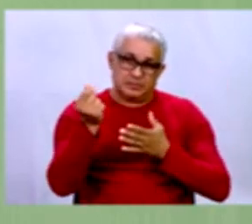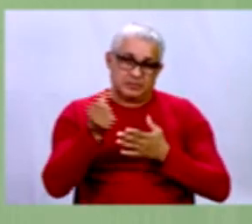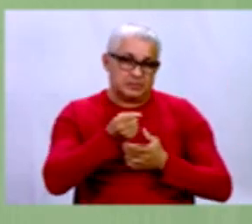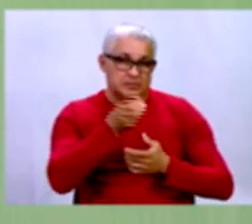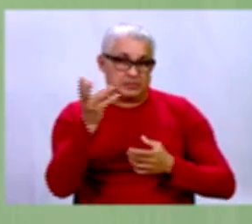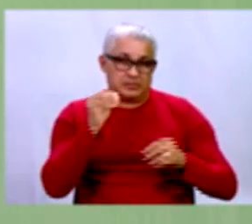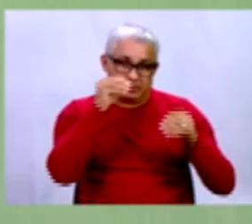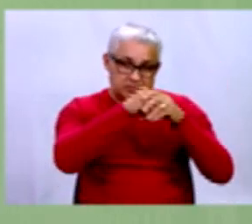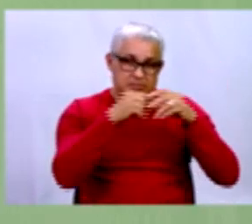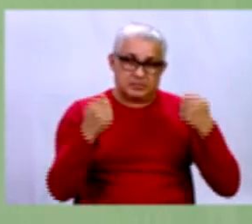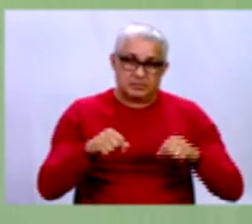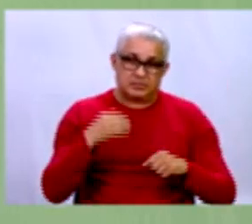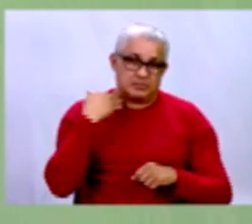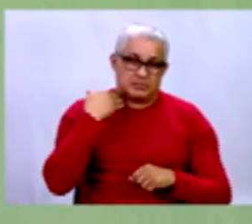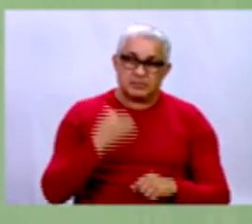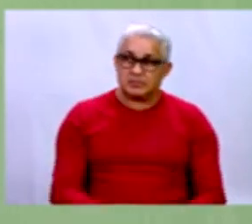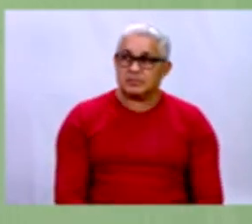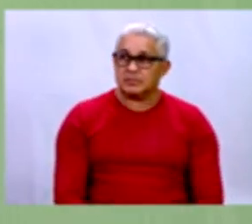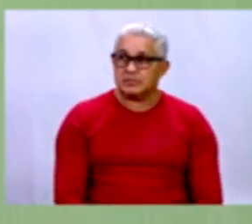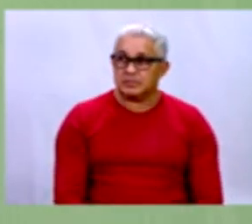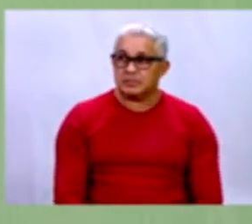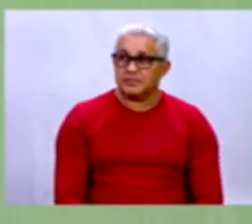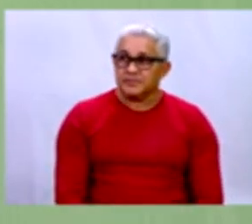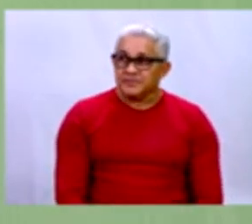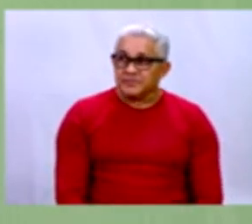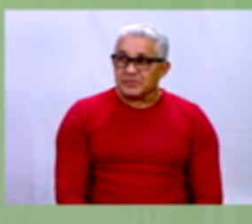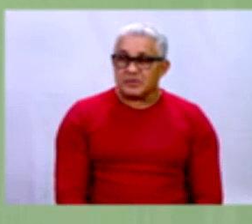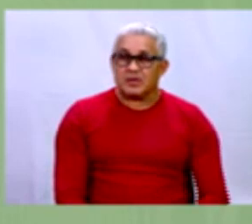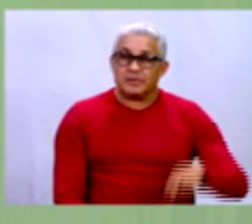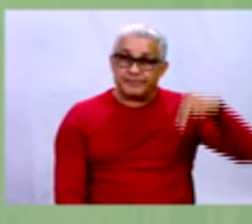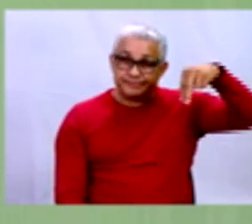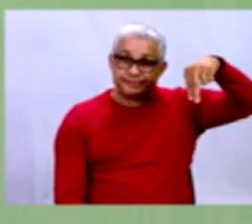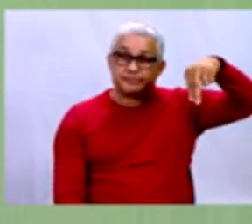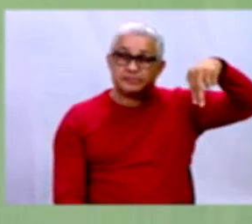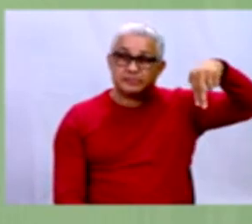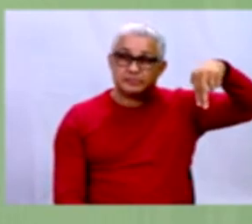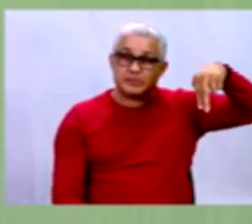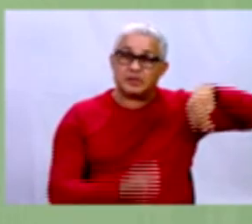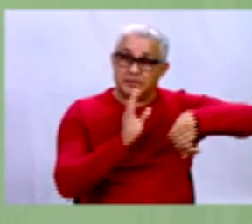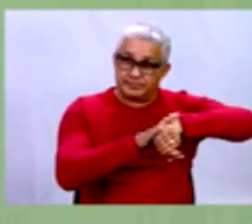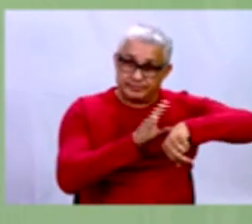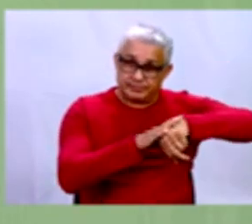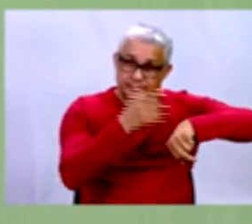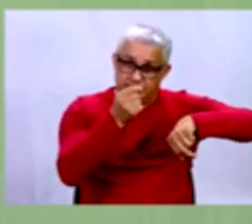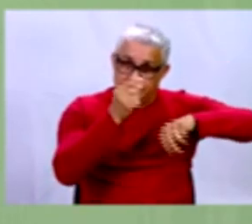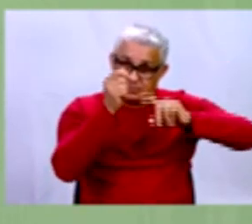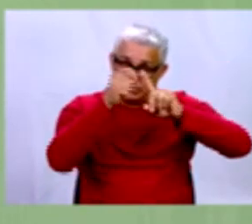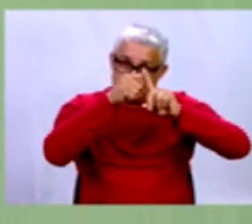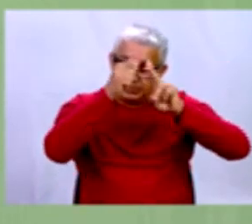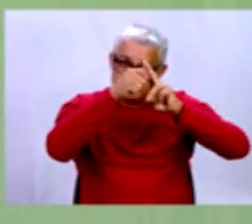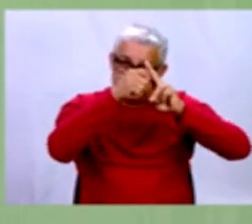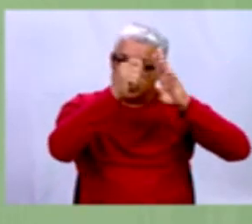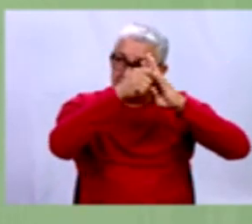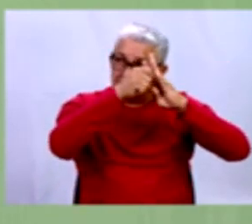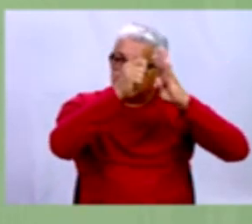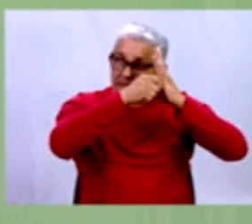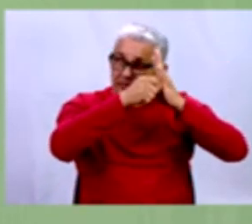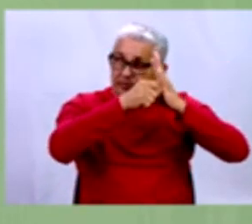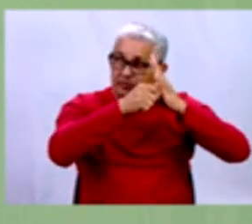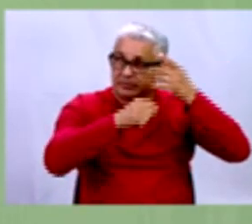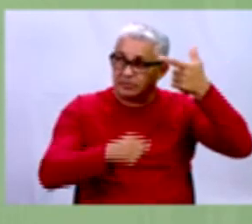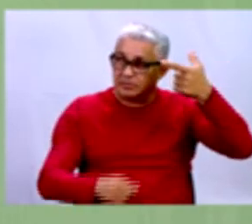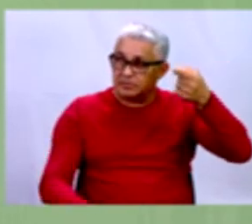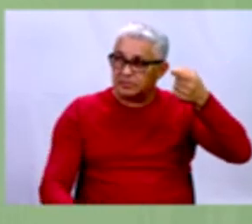que depositar. As informações do problema. Tempo, 20 meses. É o prazo que Pedro quer estipular para comprar esse